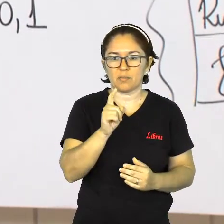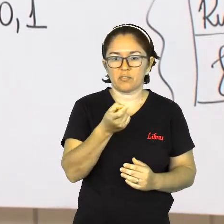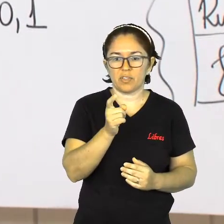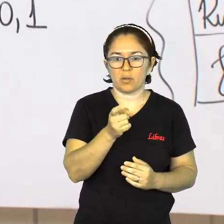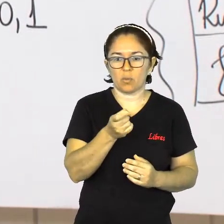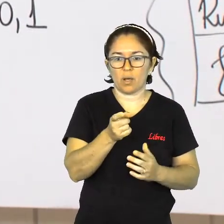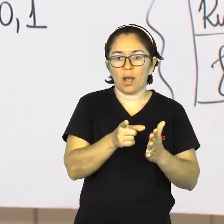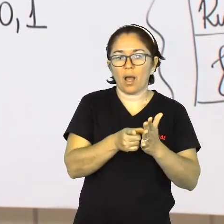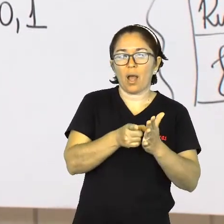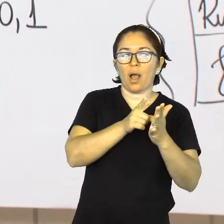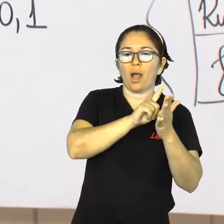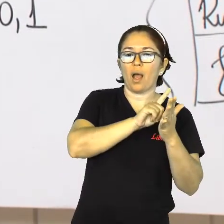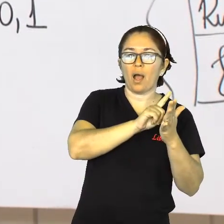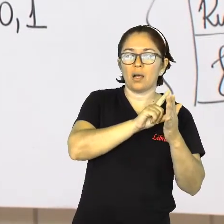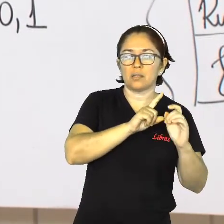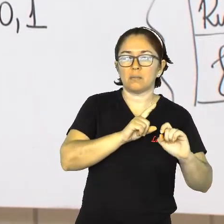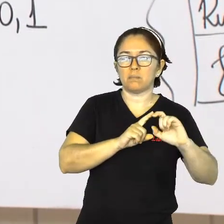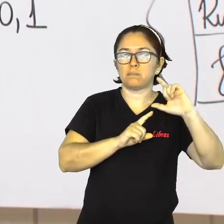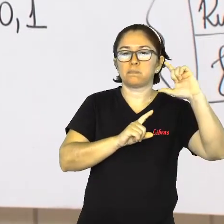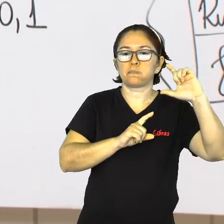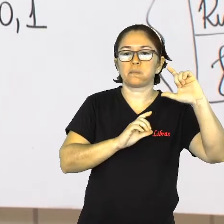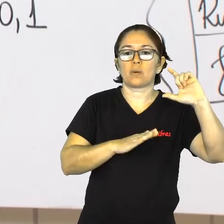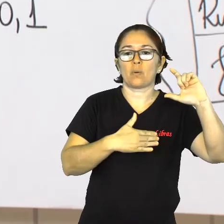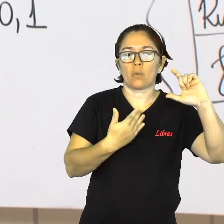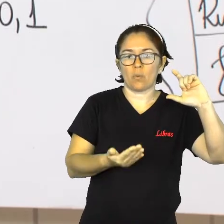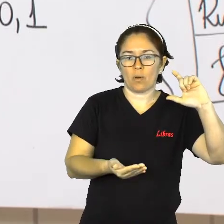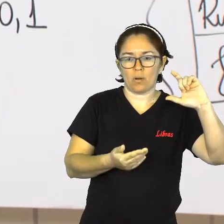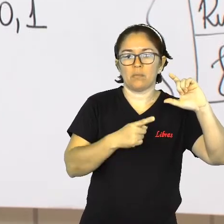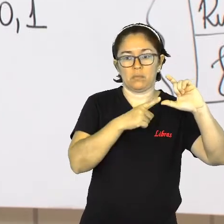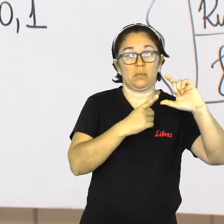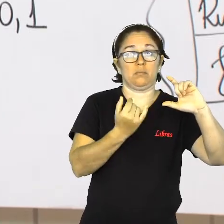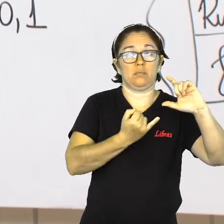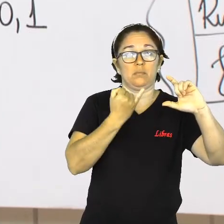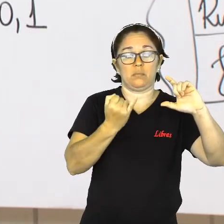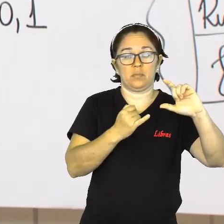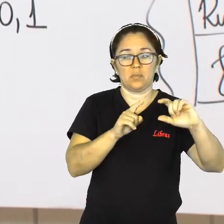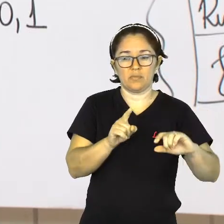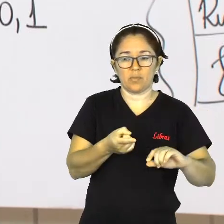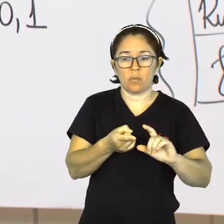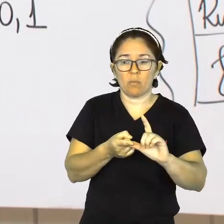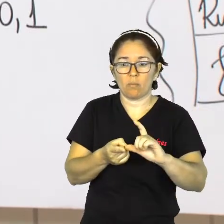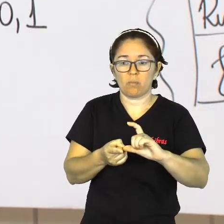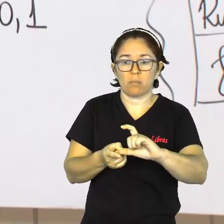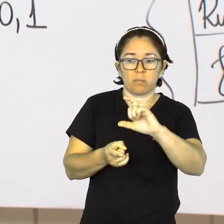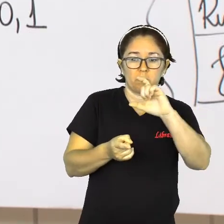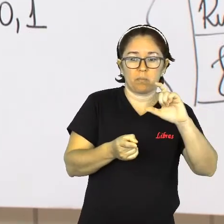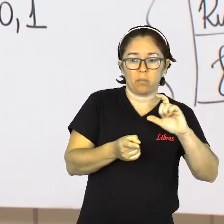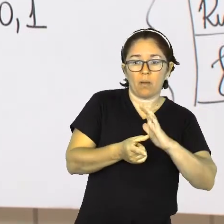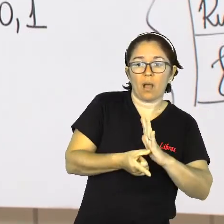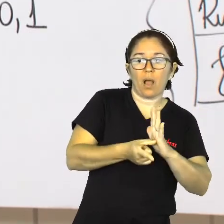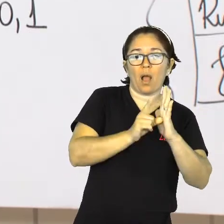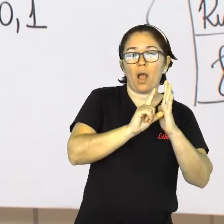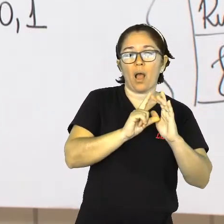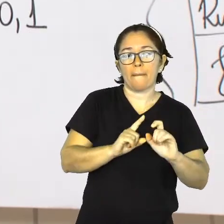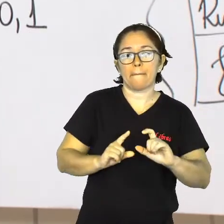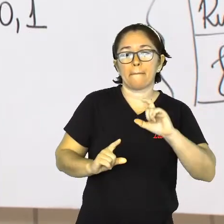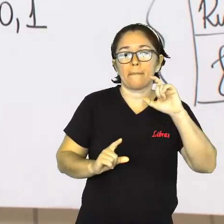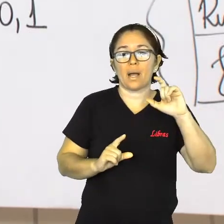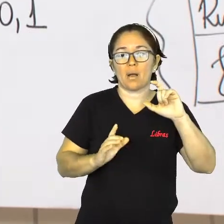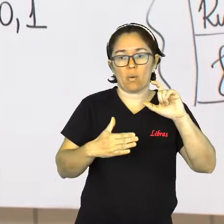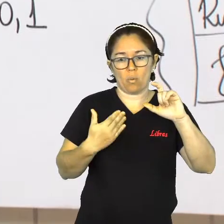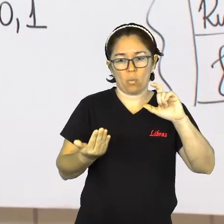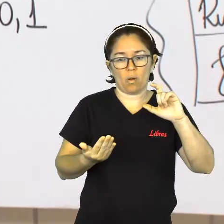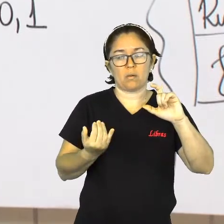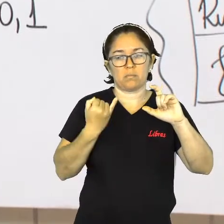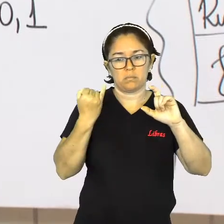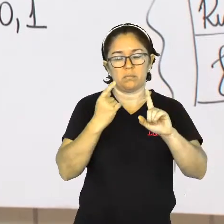vejo quem é maior, já vai me ajudar no contexto para eu descobrir quem é maior, menor ou igual. Veja no primeiro